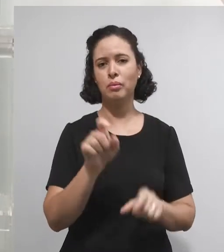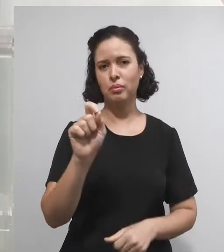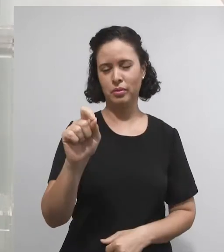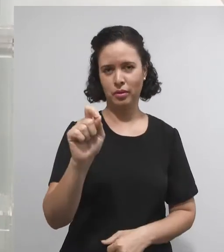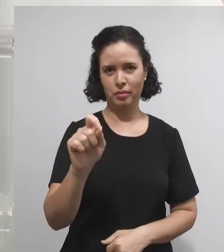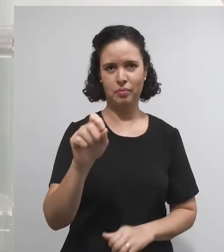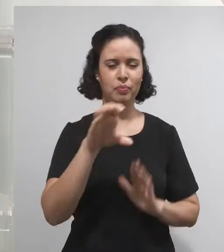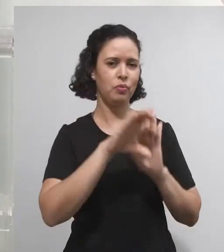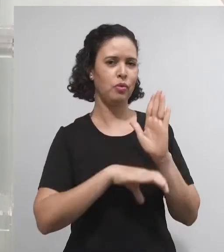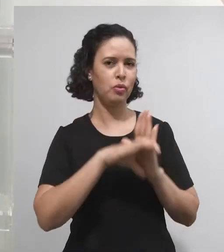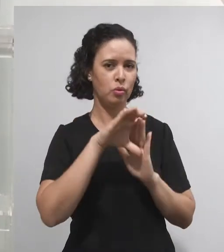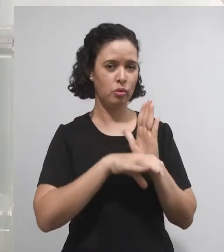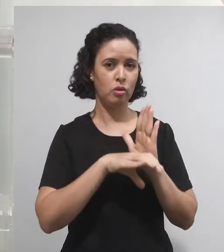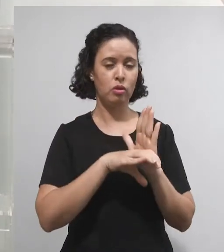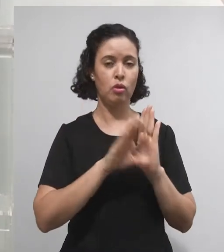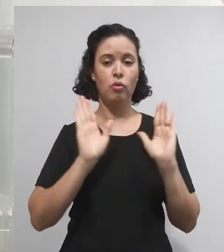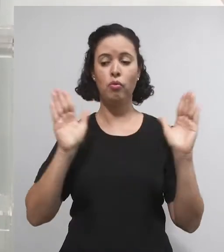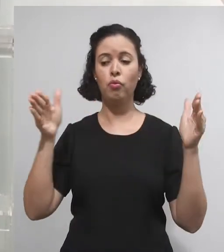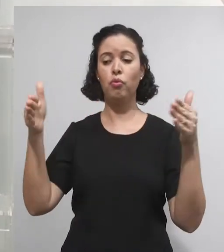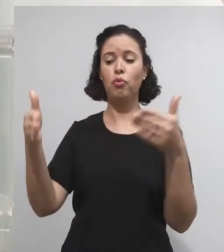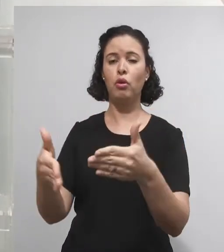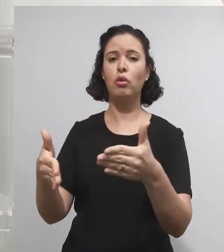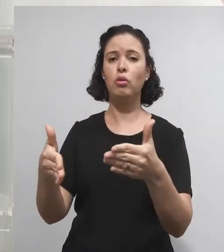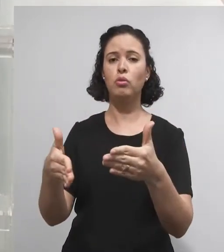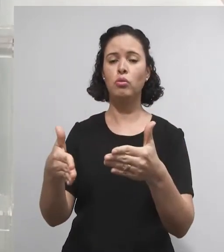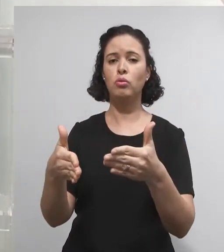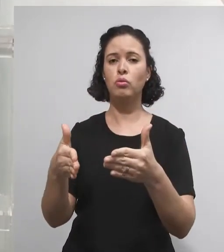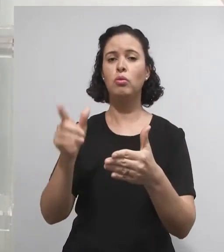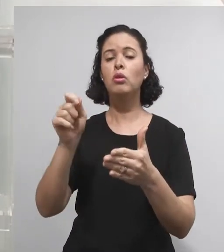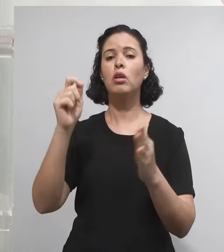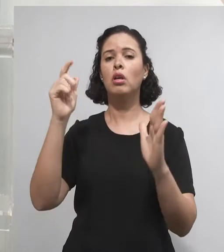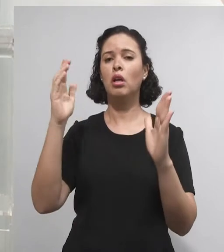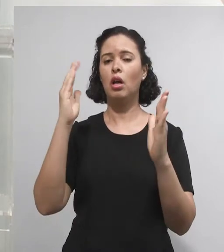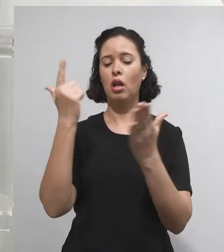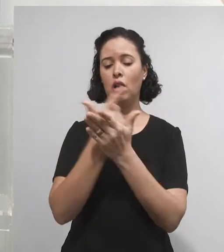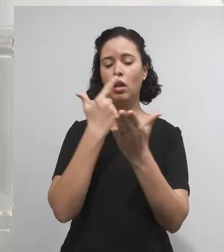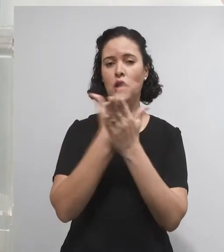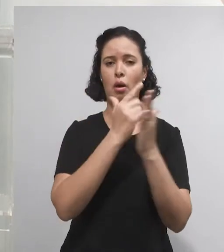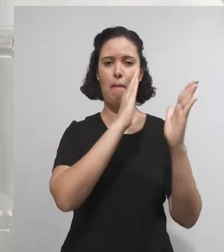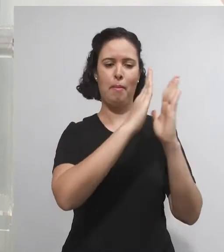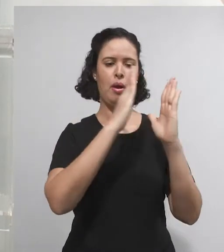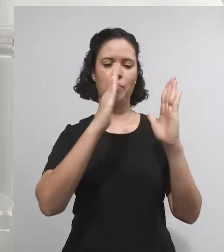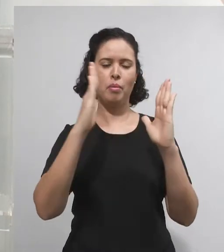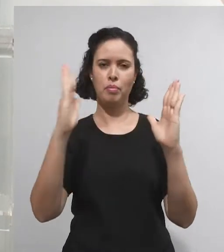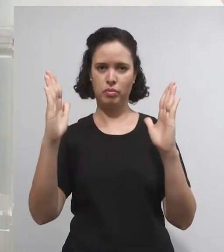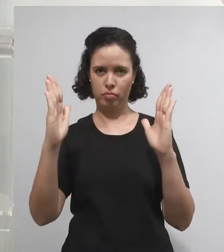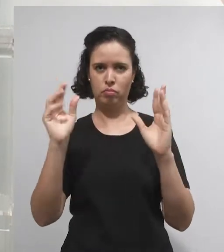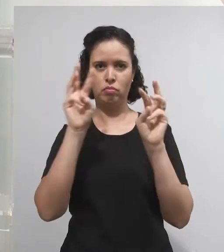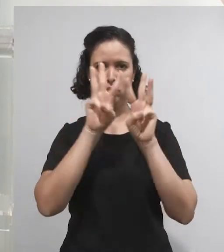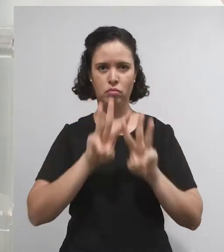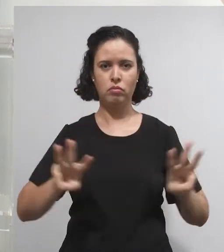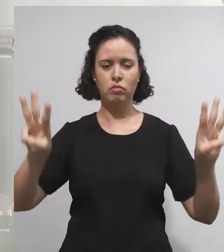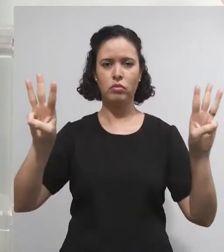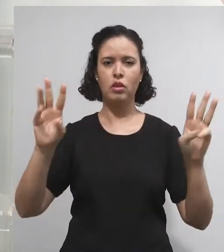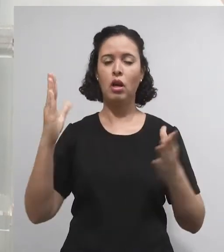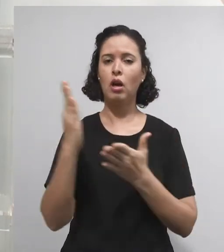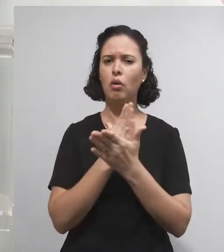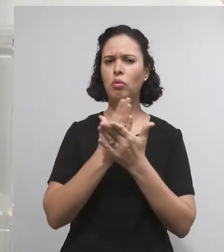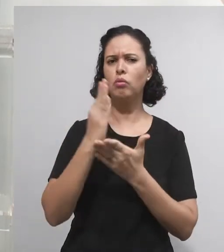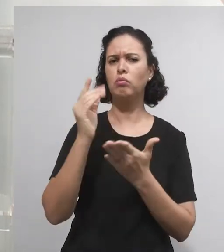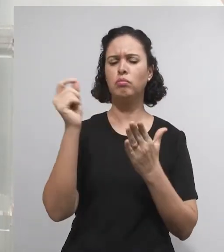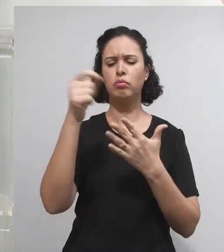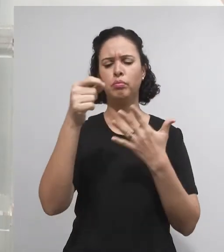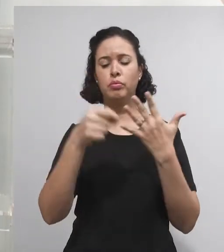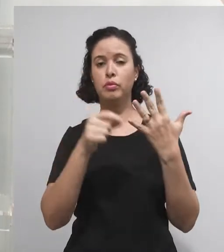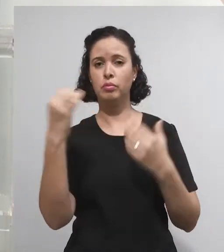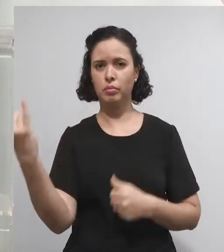ser diferente, de currículo a partir da nossa biblioteca virtual. Alguns elementos são extremamente importantes para